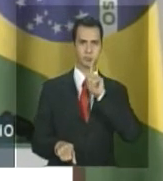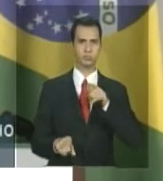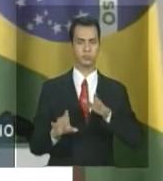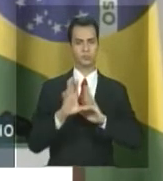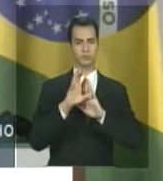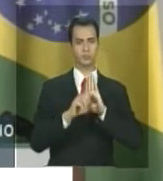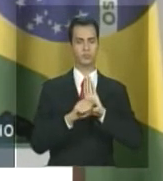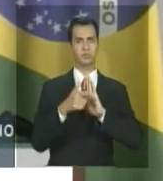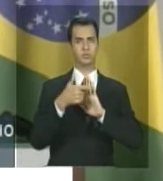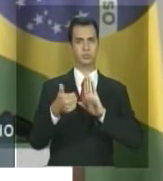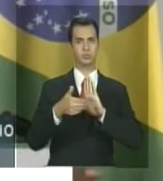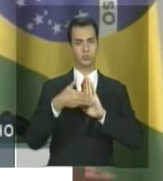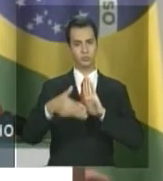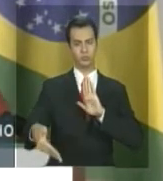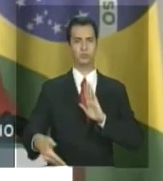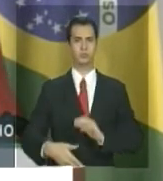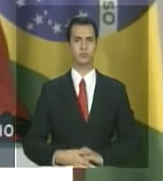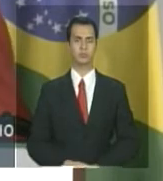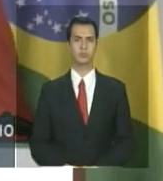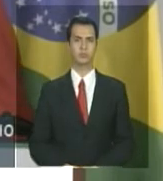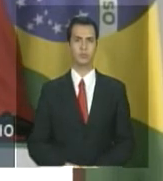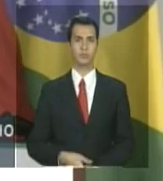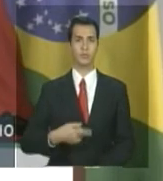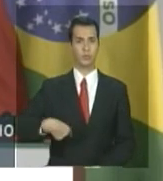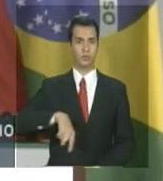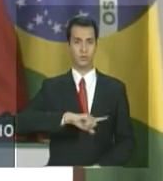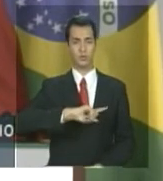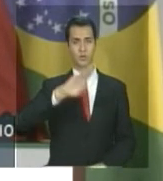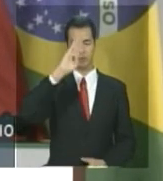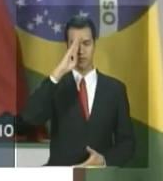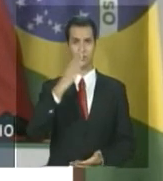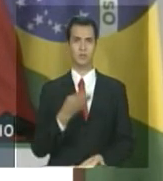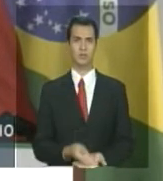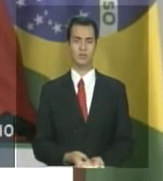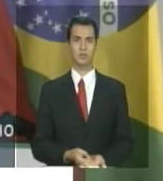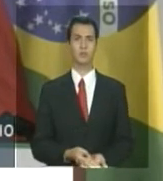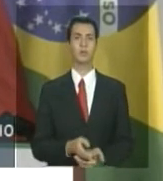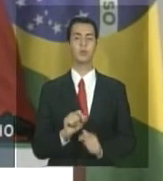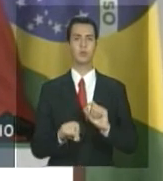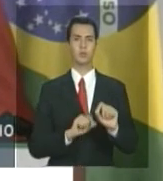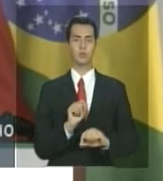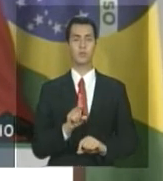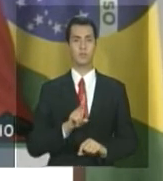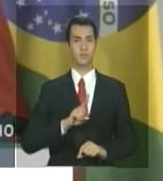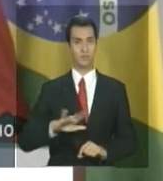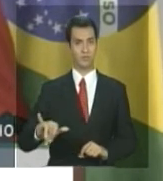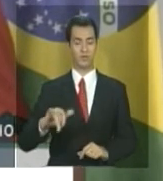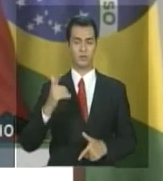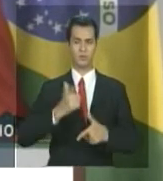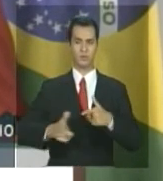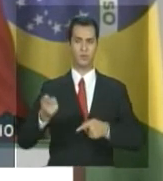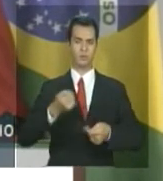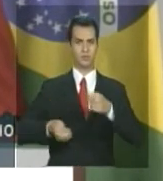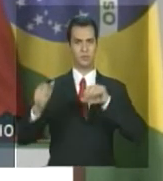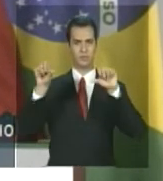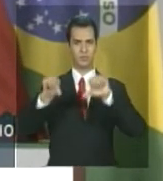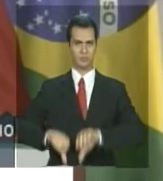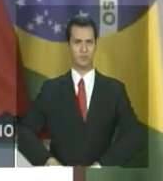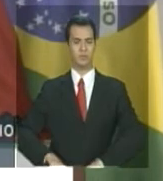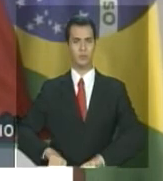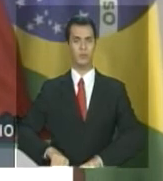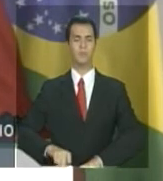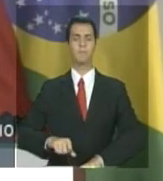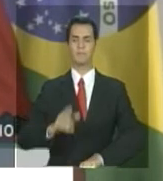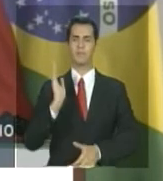século. Nós temos confiança de que sairemos da atual crise internacional mais forte